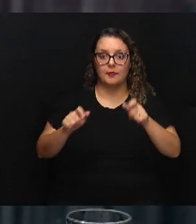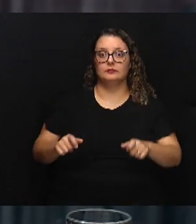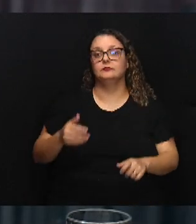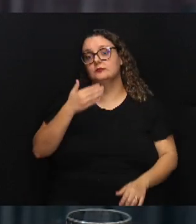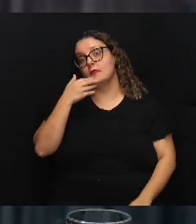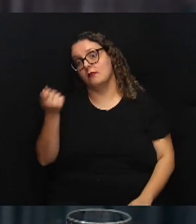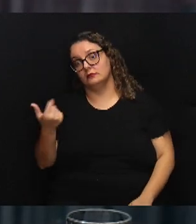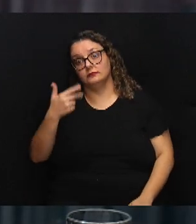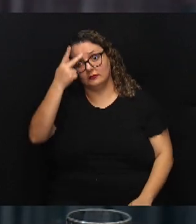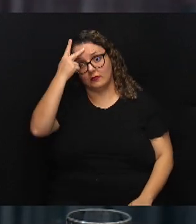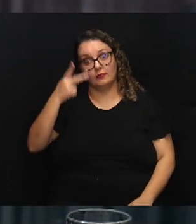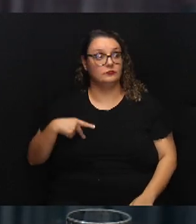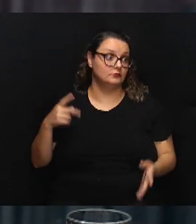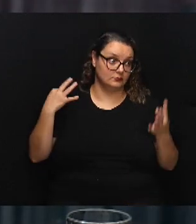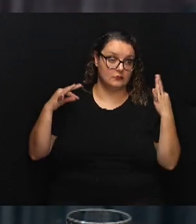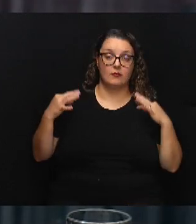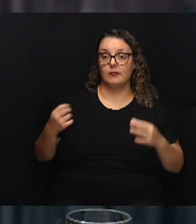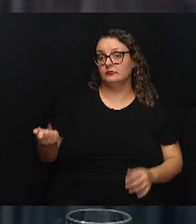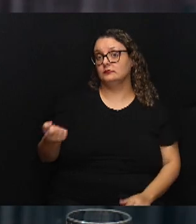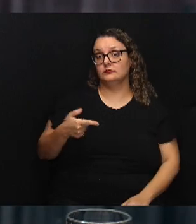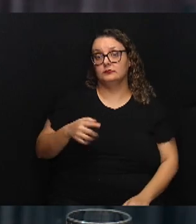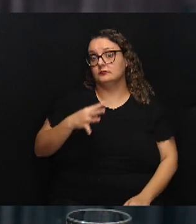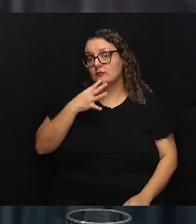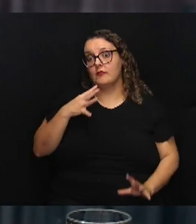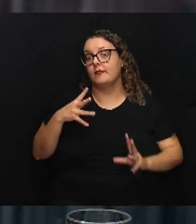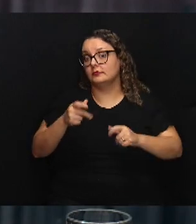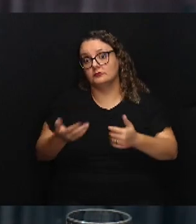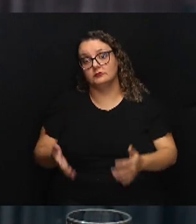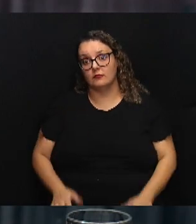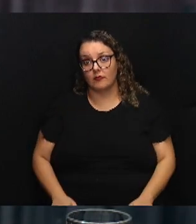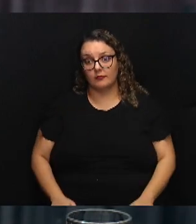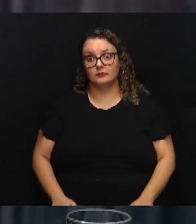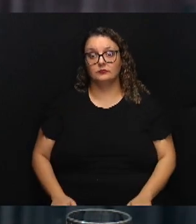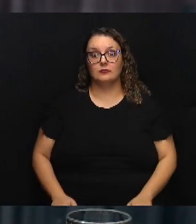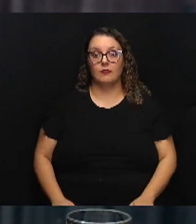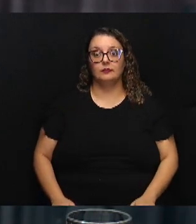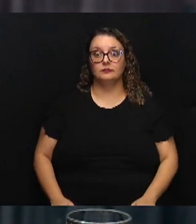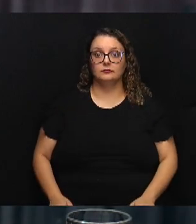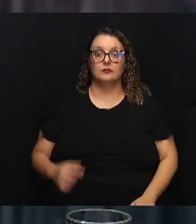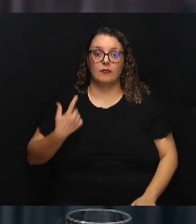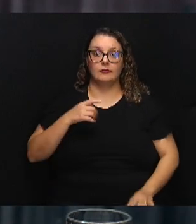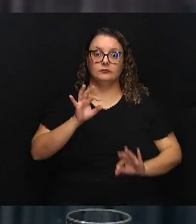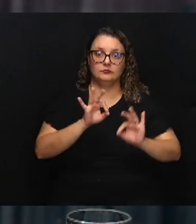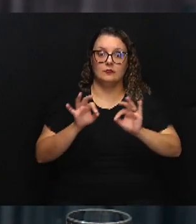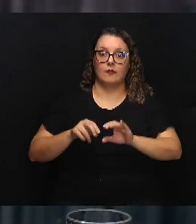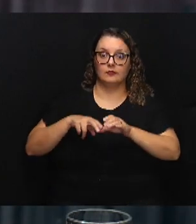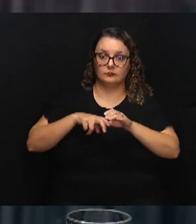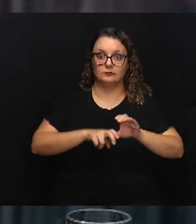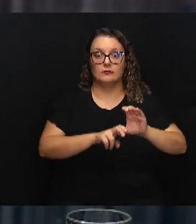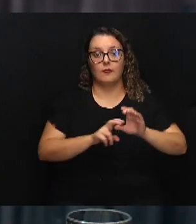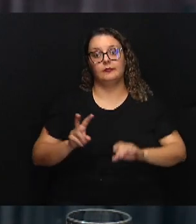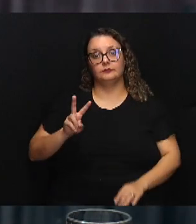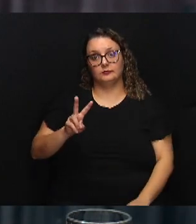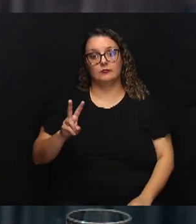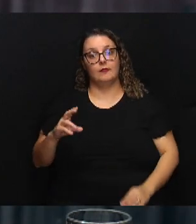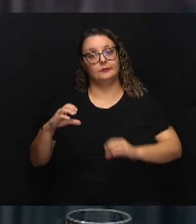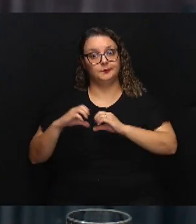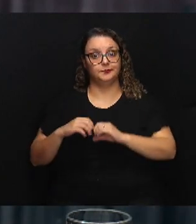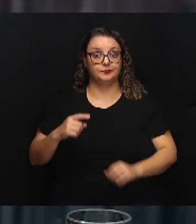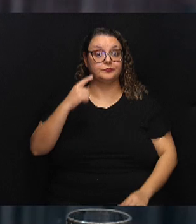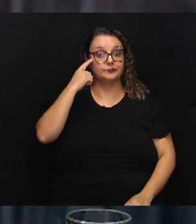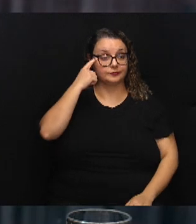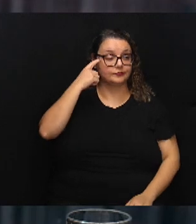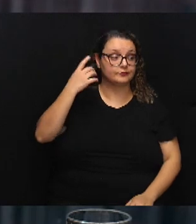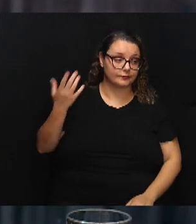do que você, do que conhecer tudo, né? Recentemente a gente está desenhando uma lua de mel para um casal muito querido de Japão,